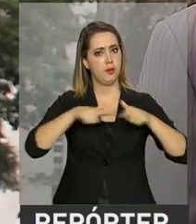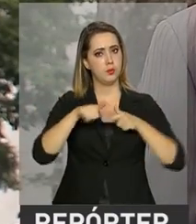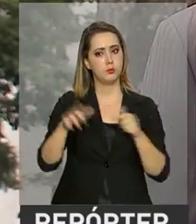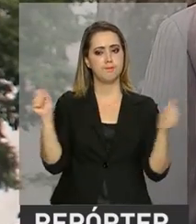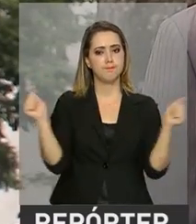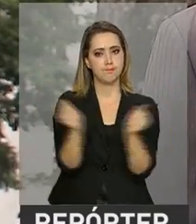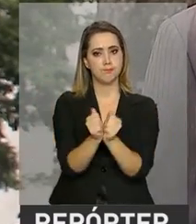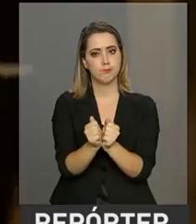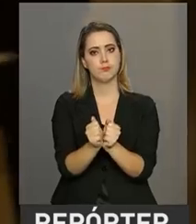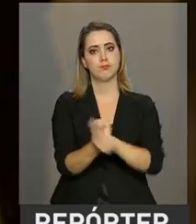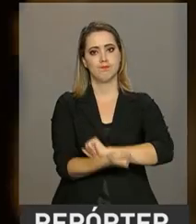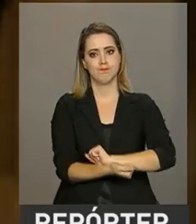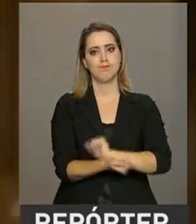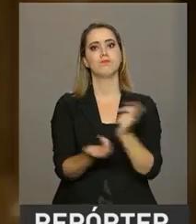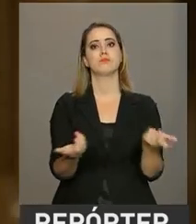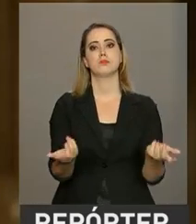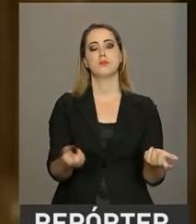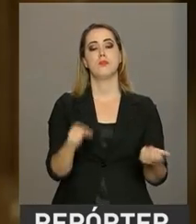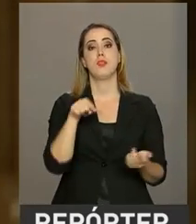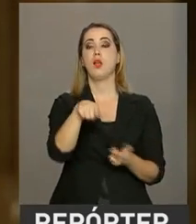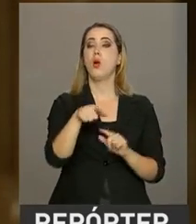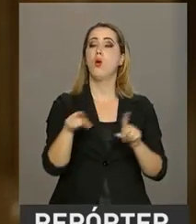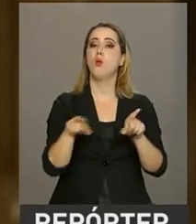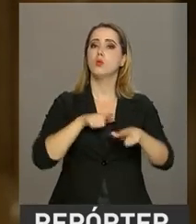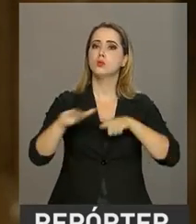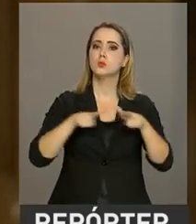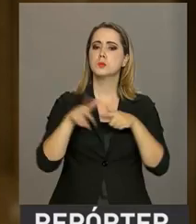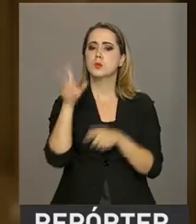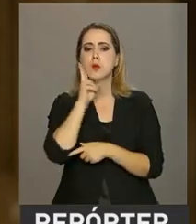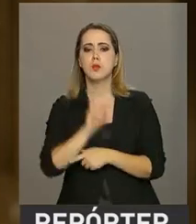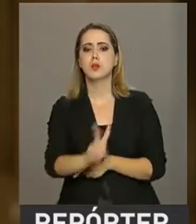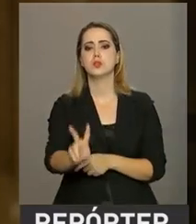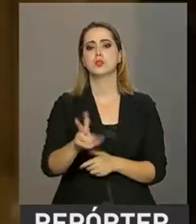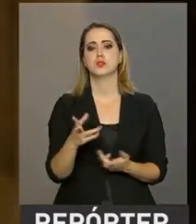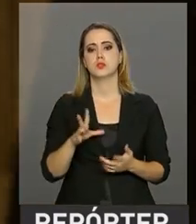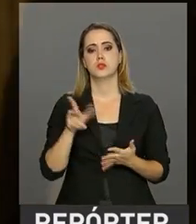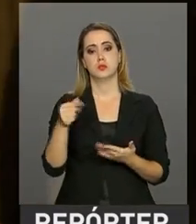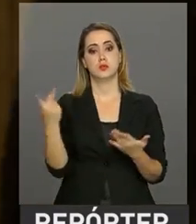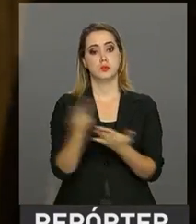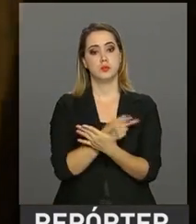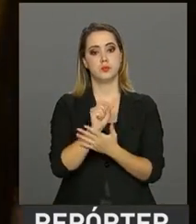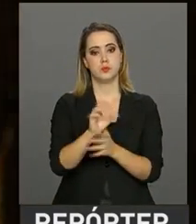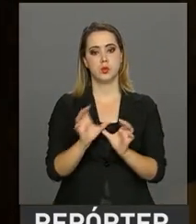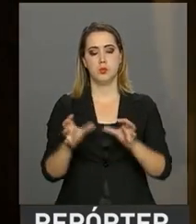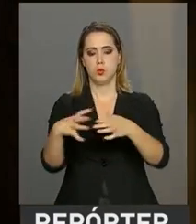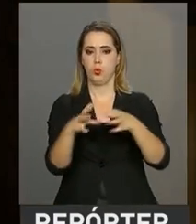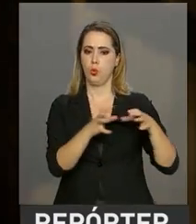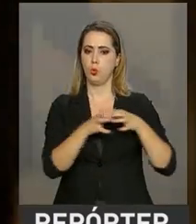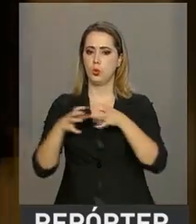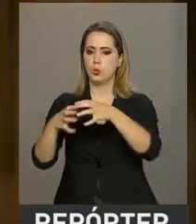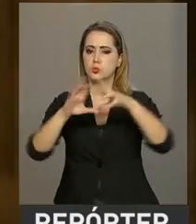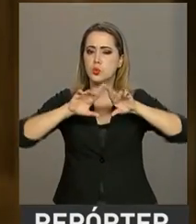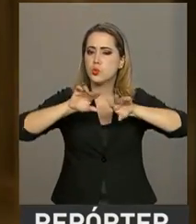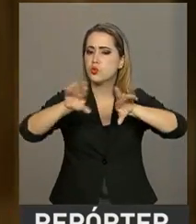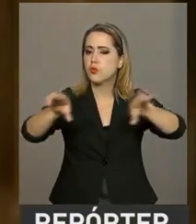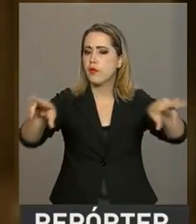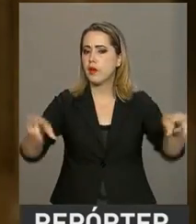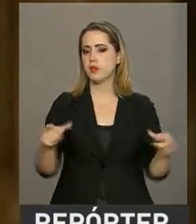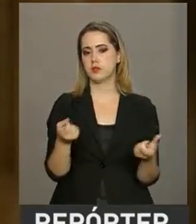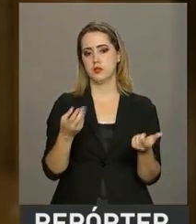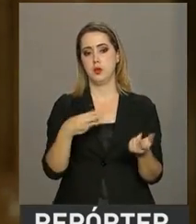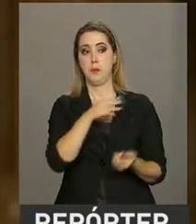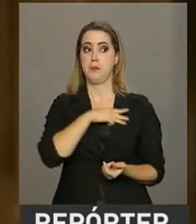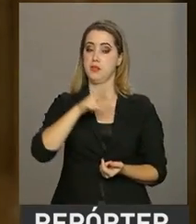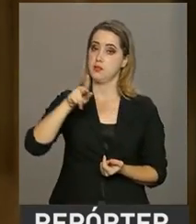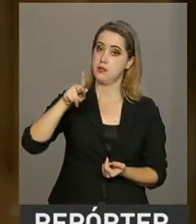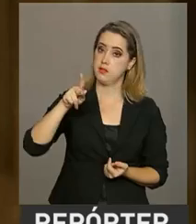envolvendo diversos órgãos. As ações de fiscalização, em geral, são feitas por um pool de órgãos públicos. Inclui o Ministério do